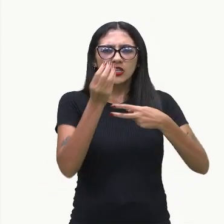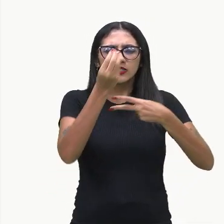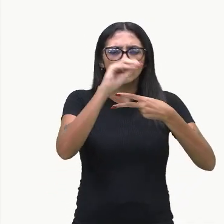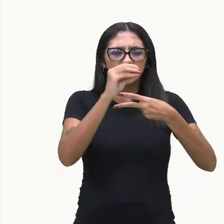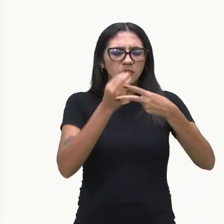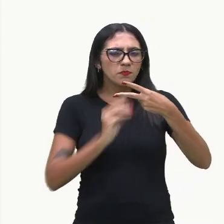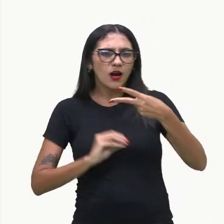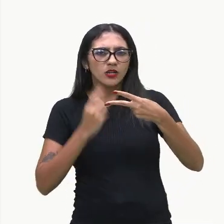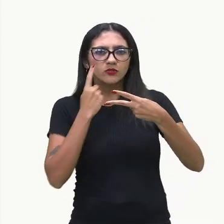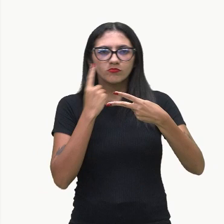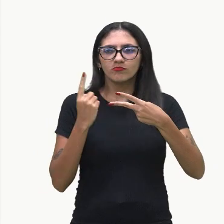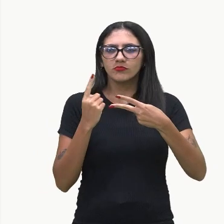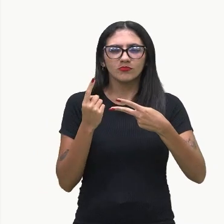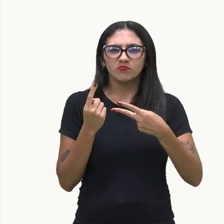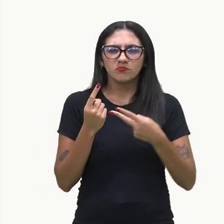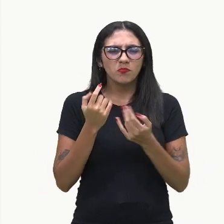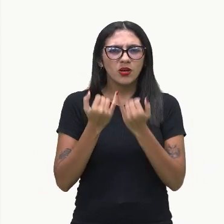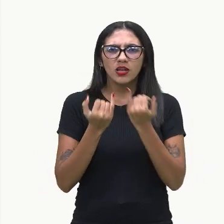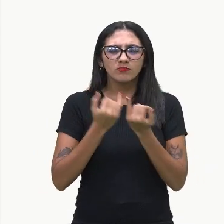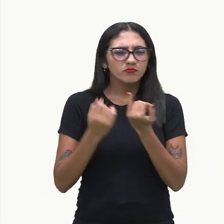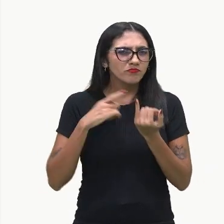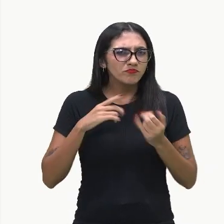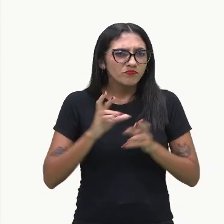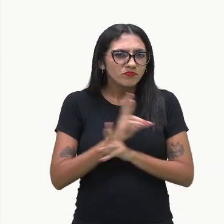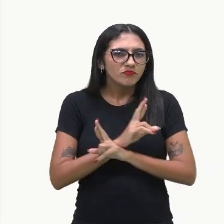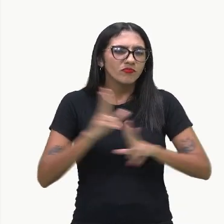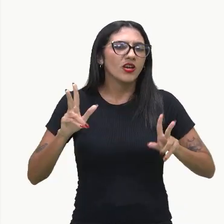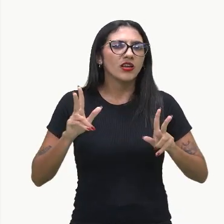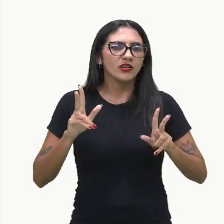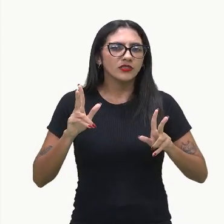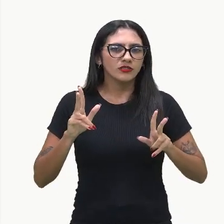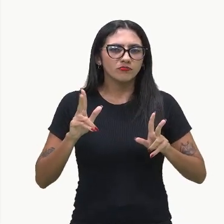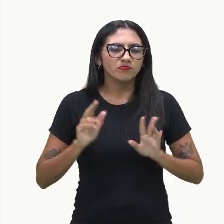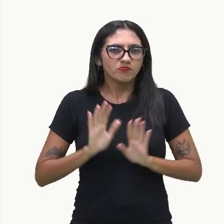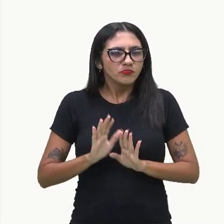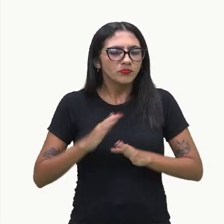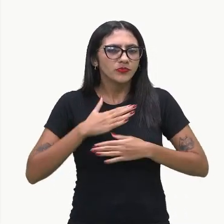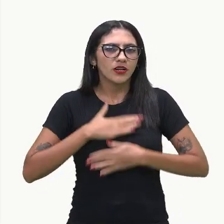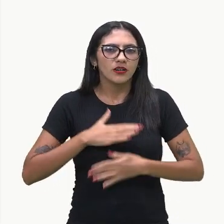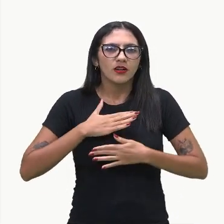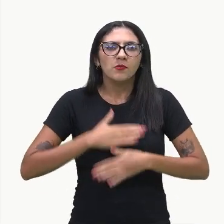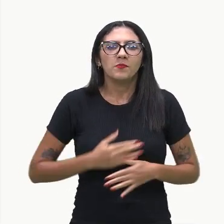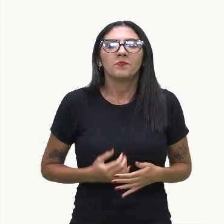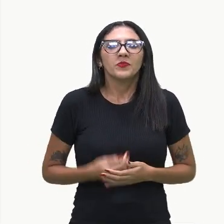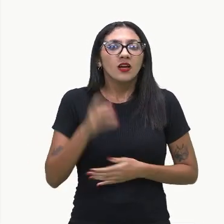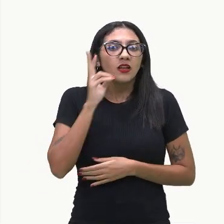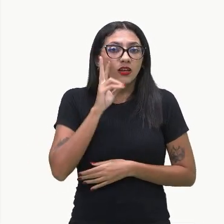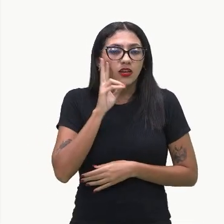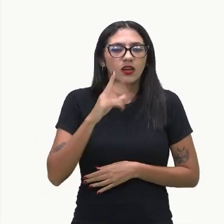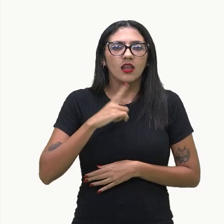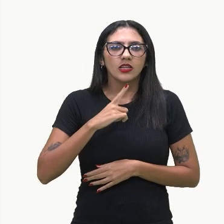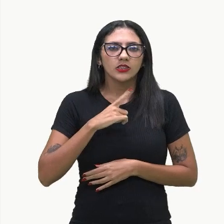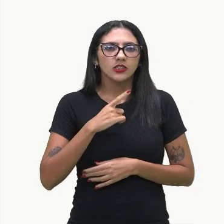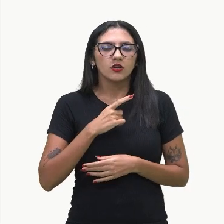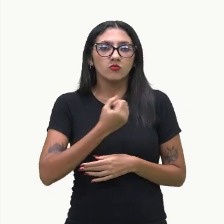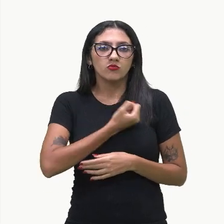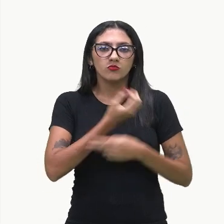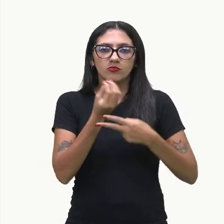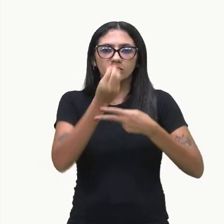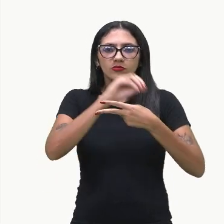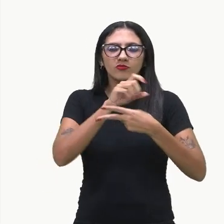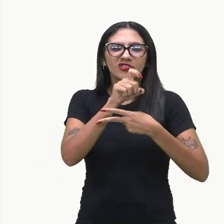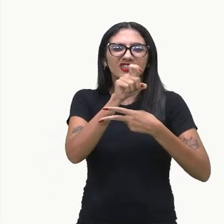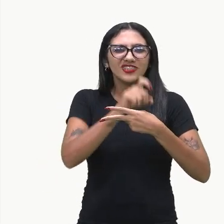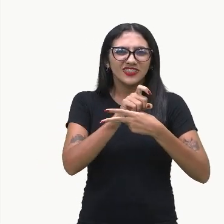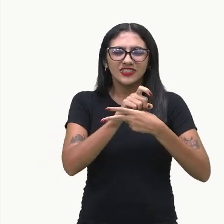medida deste ângulo aí. São totalmente diferentes. Calma. Perceba que nós temos ali um valor desconhecido, que é o x,